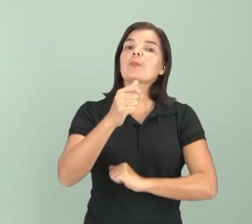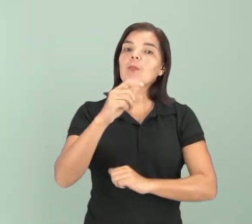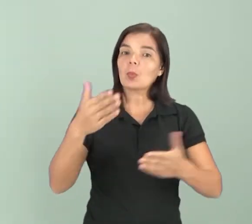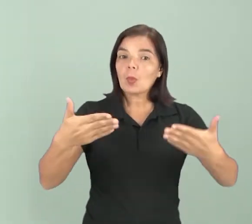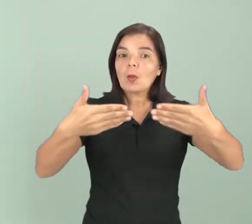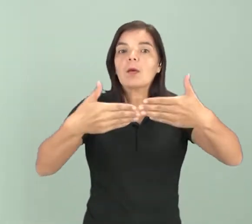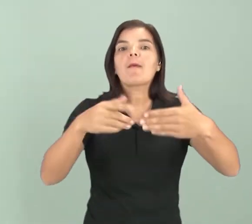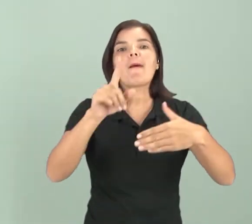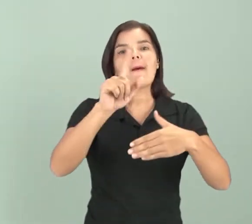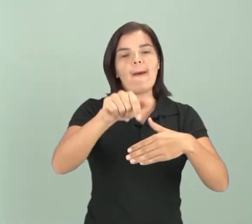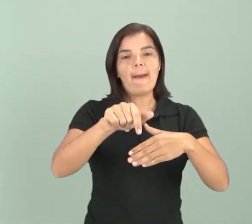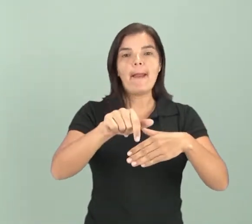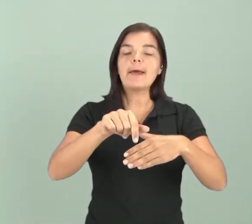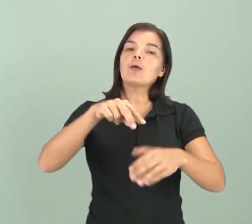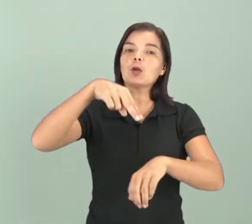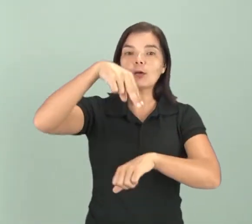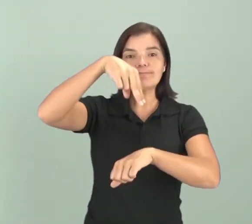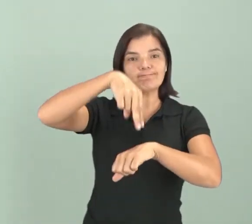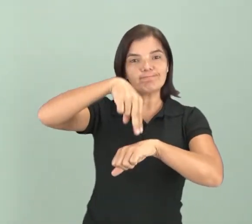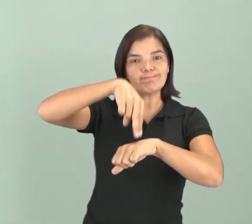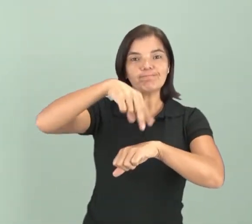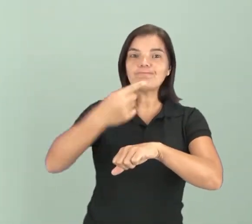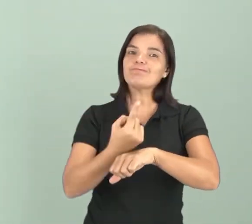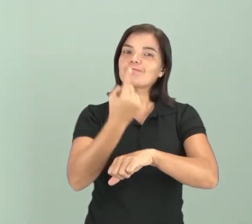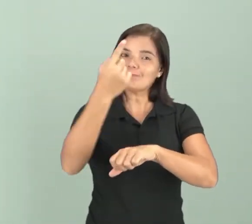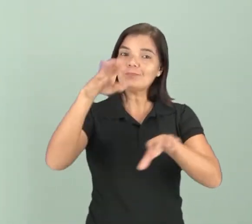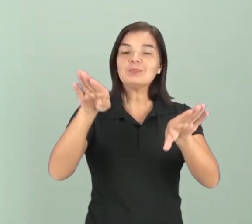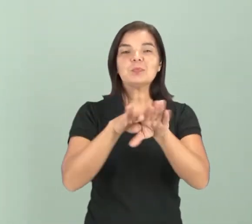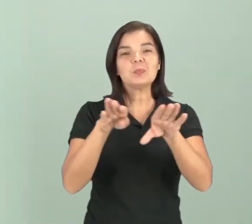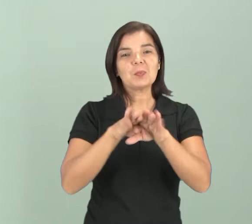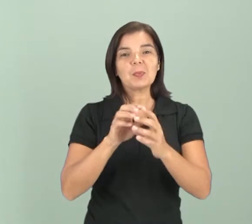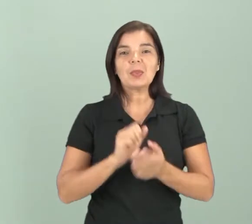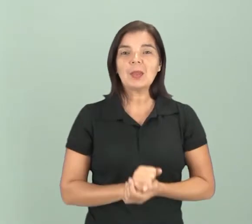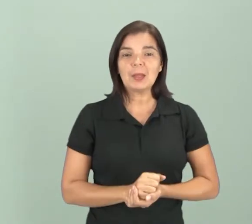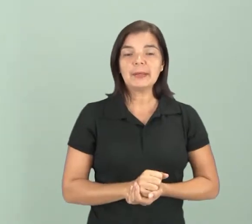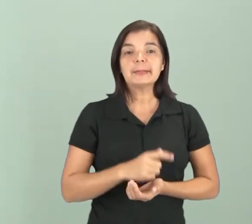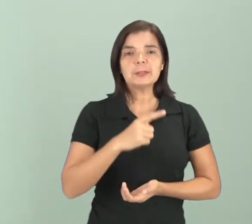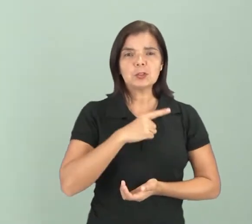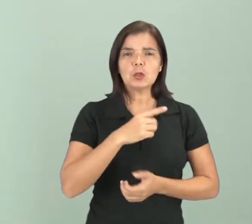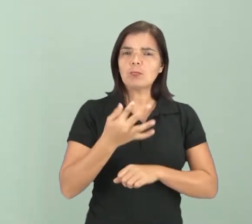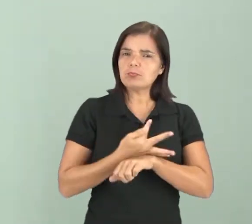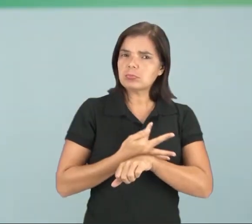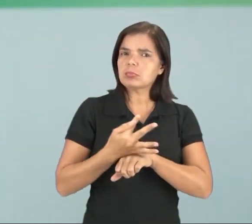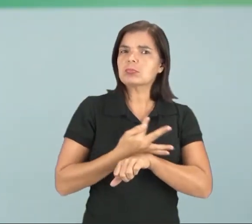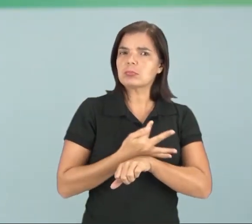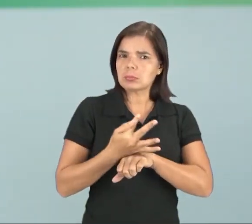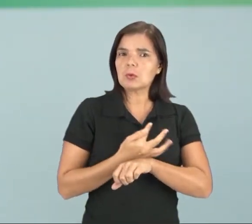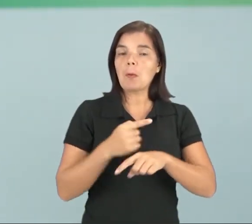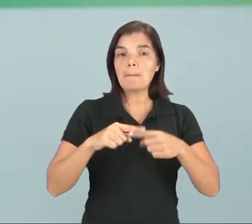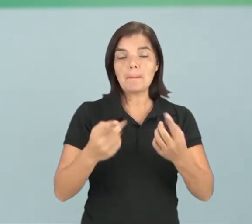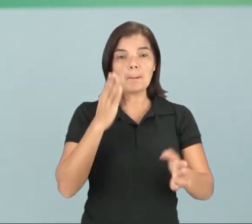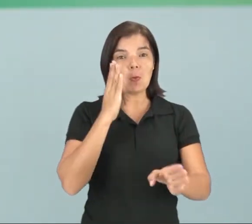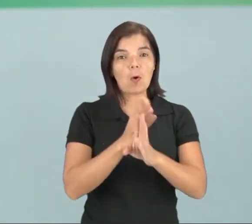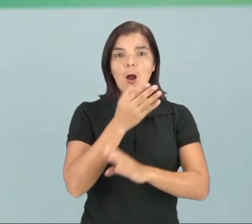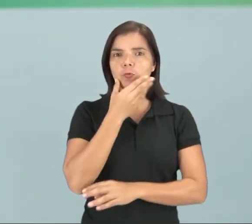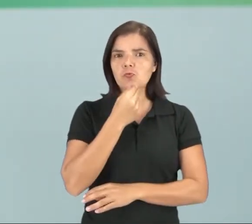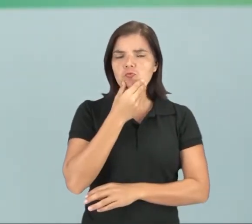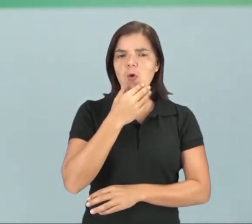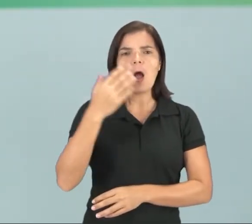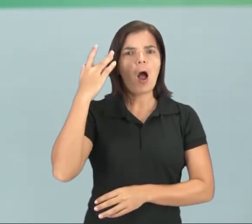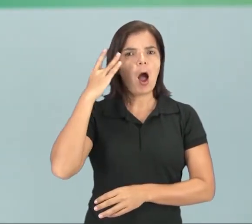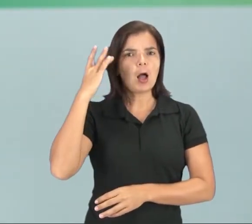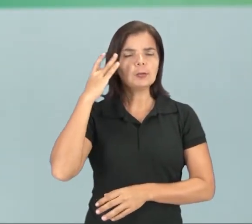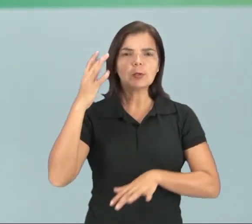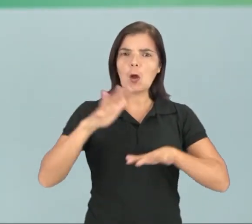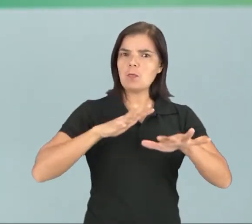espaço fechado era a ginástica. E a ginástica tinha um pouco de resistência por parte dos homens, que achavam os